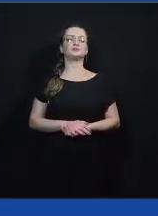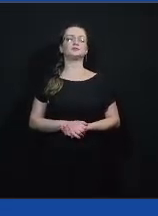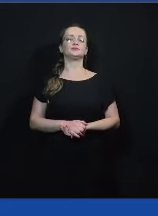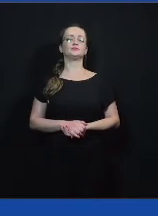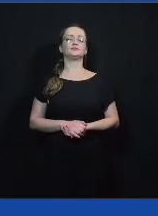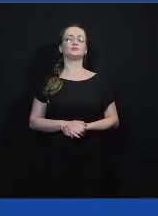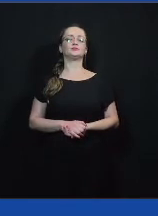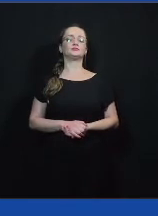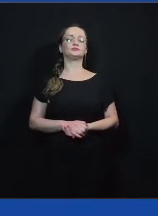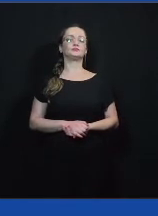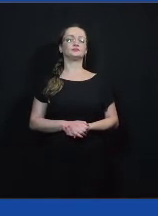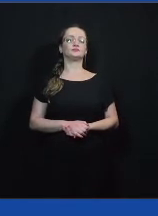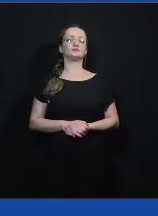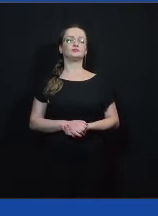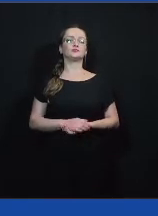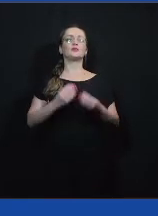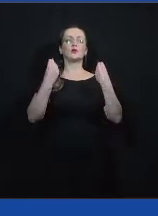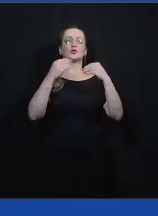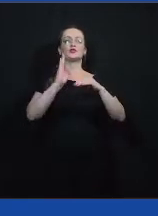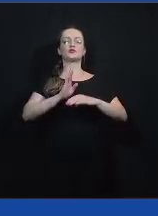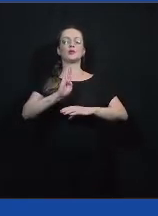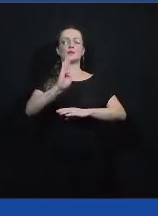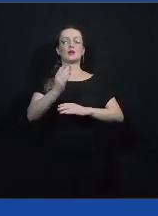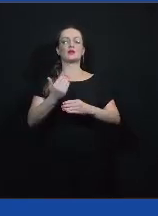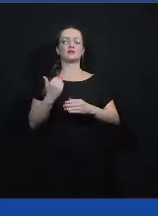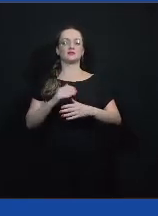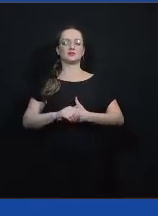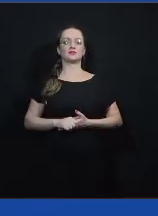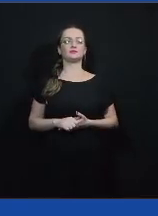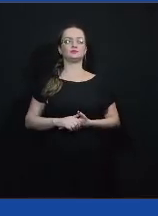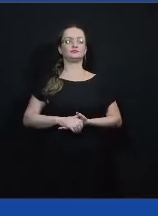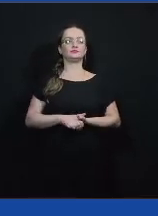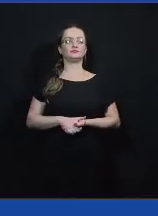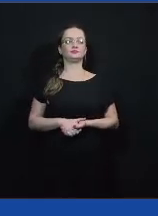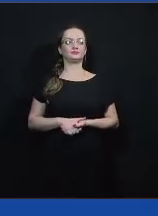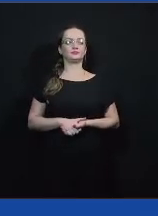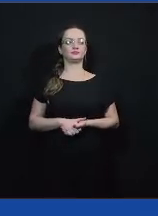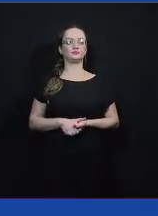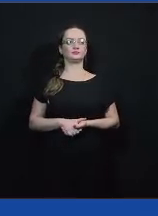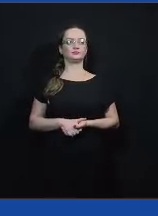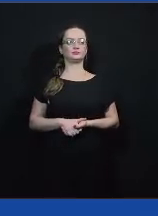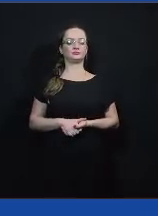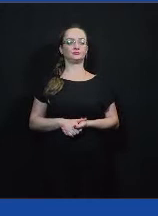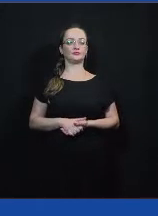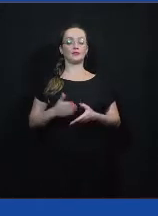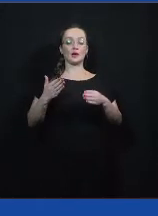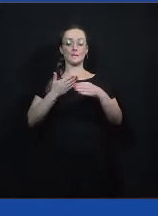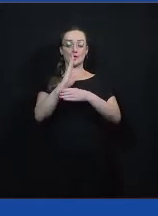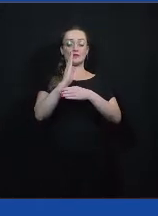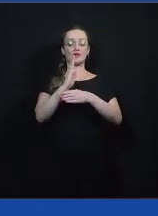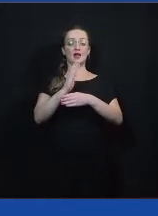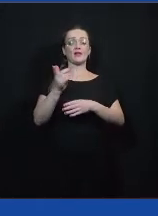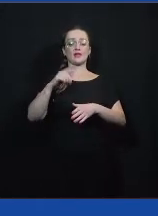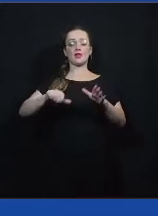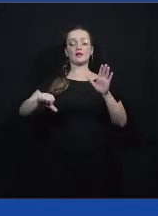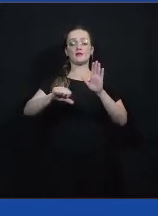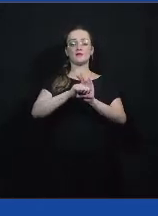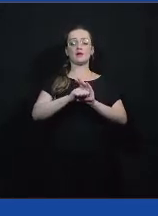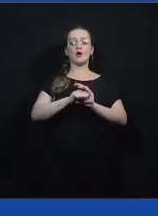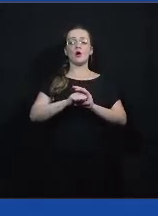e já colocaram que beber antes então tá ficando aqui para lá e da criminalização da